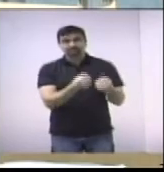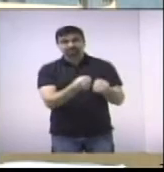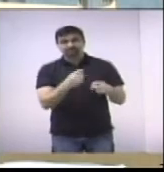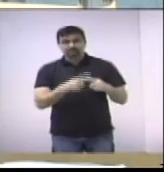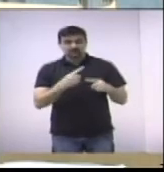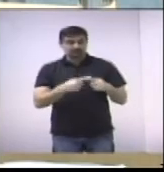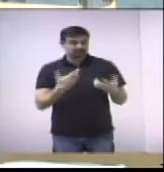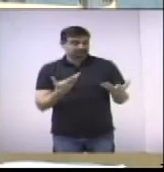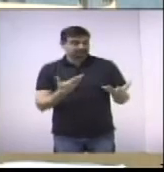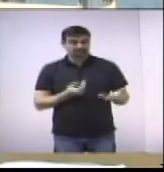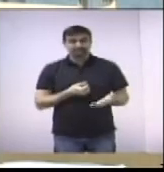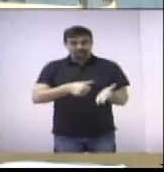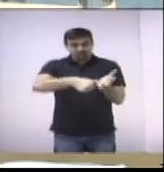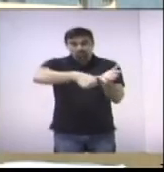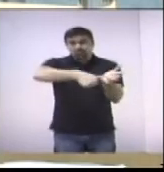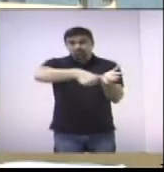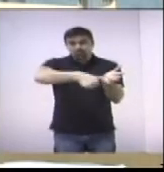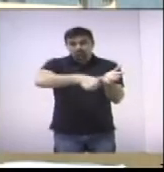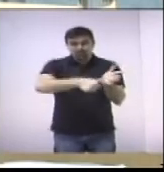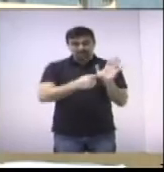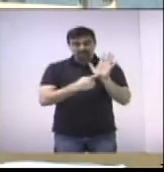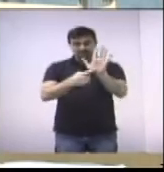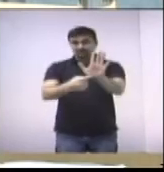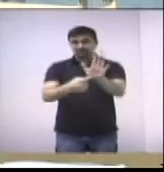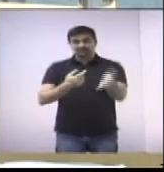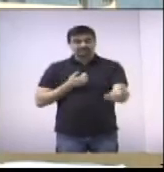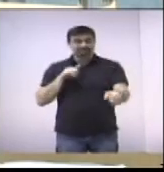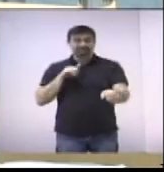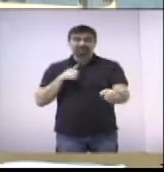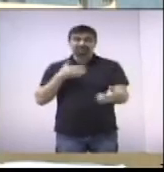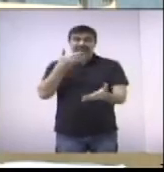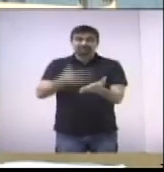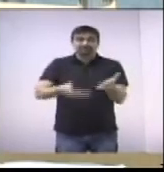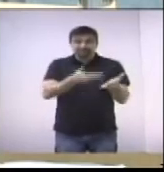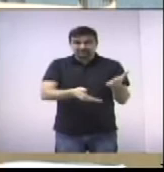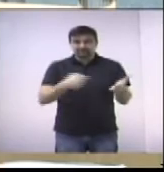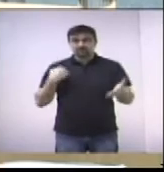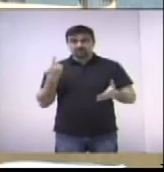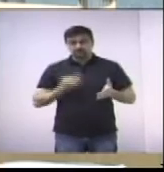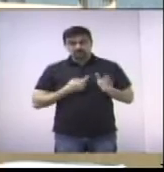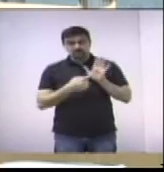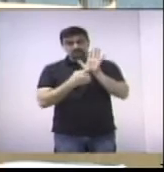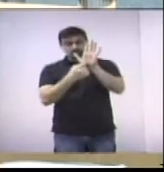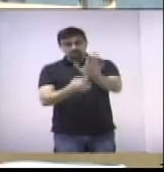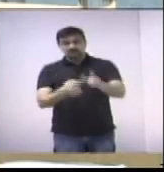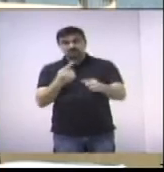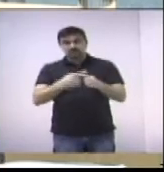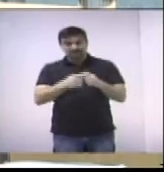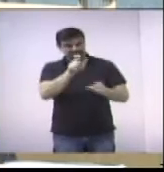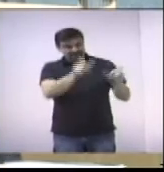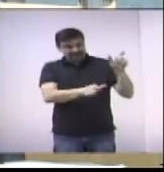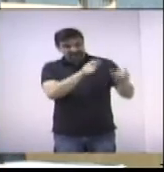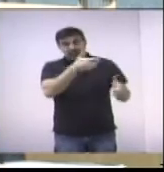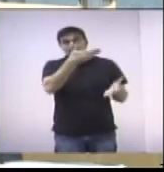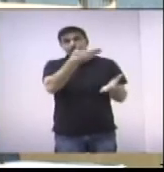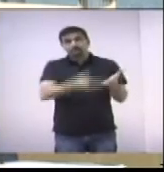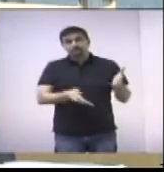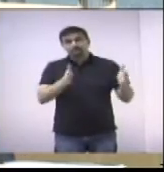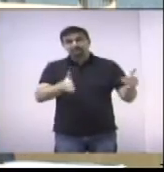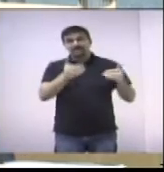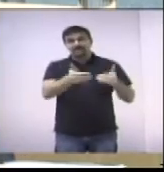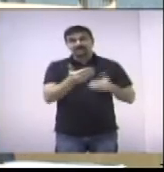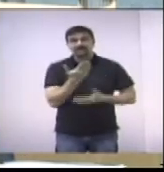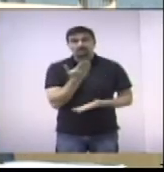tinha que deixar o documento original. Então, isso a gente viu uma satisfação e espero que as pessoas não sejam